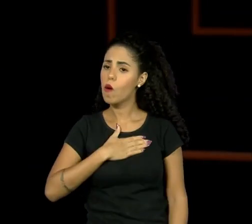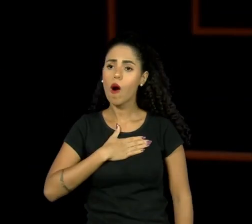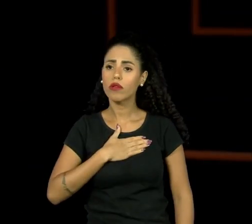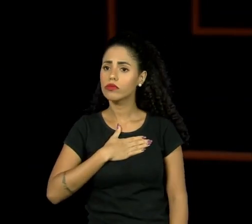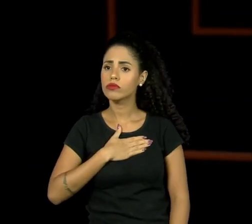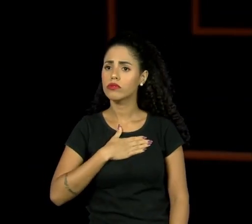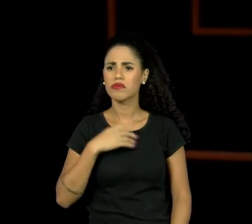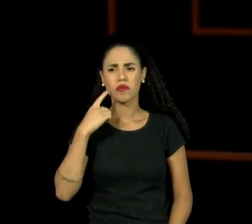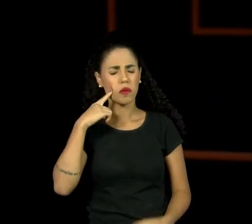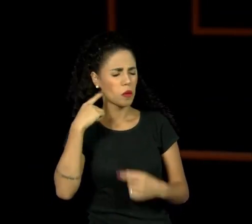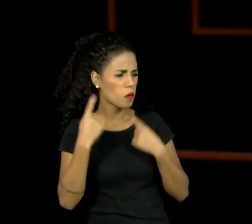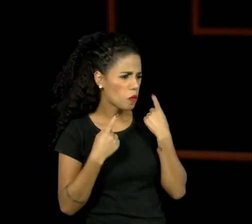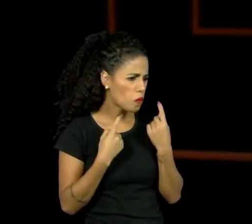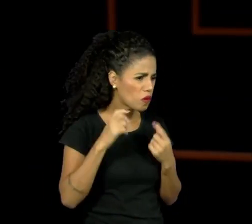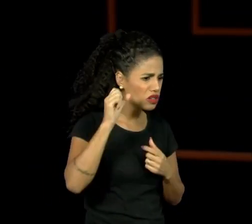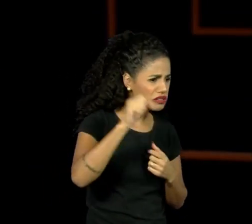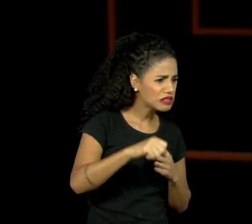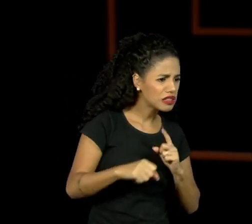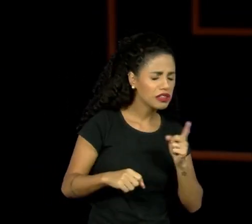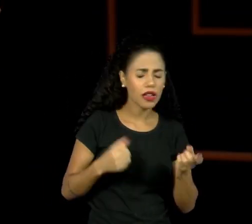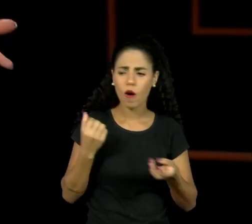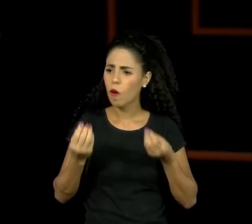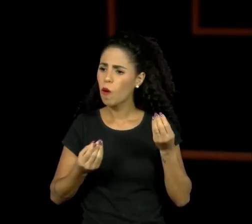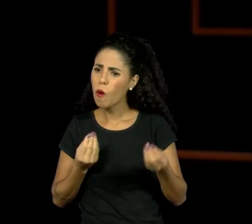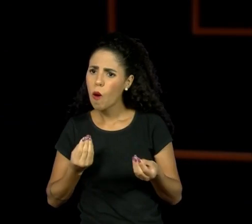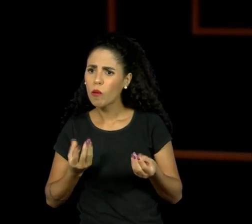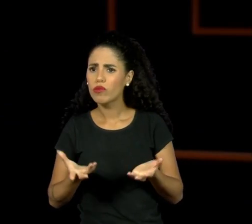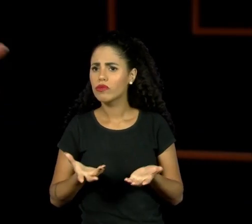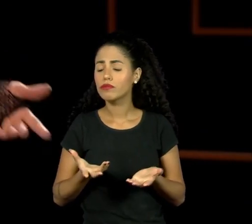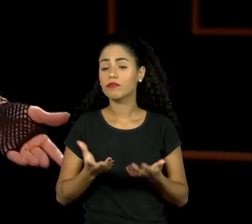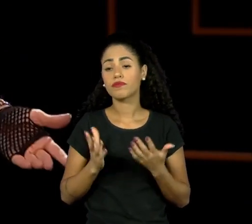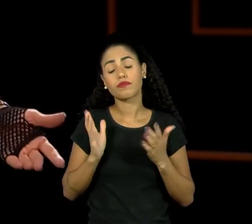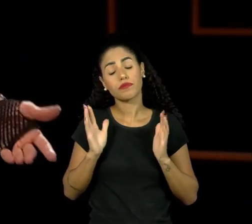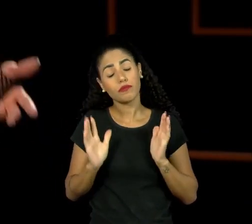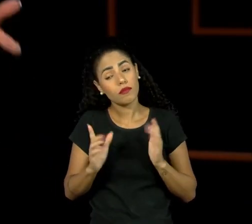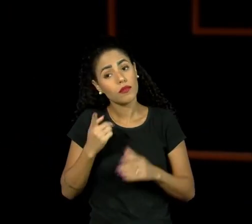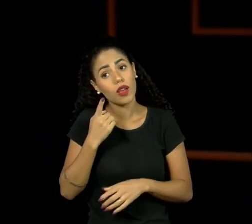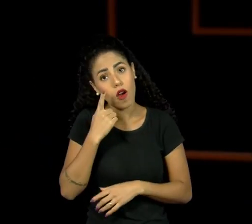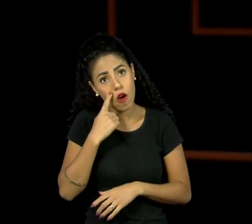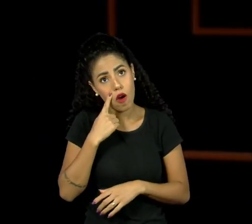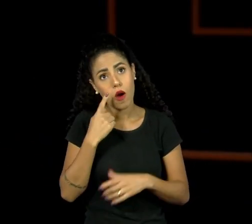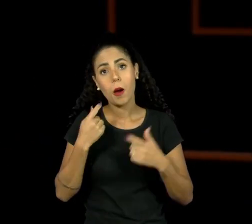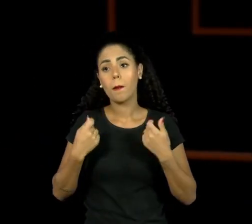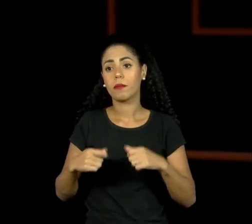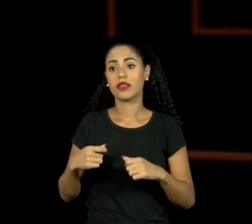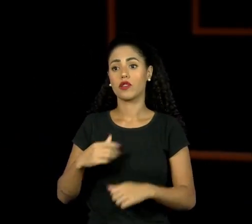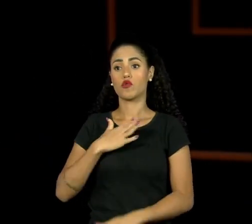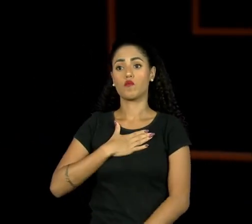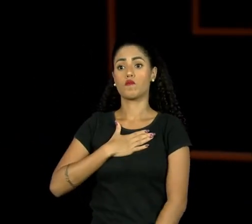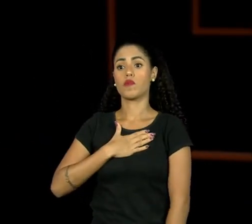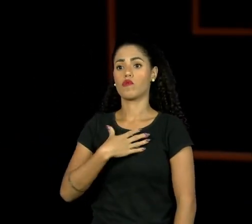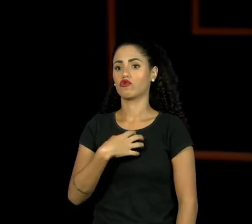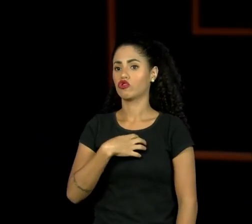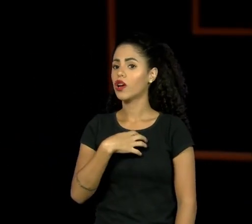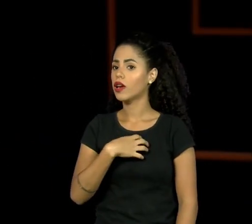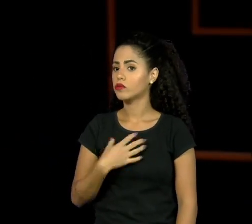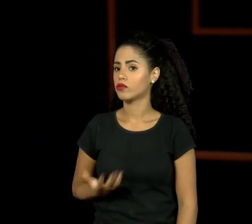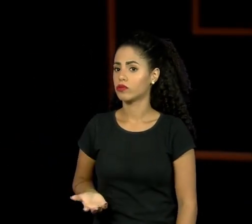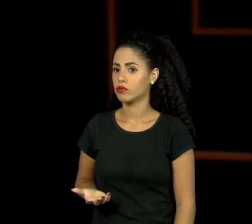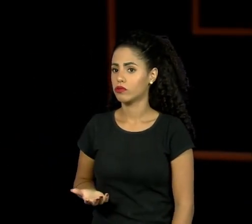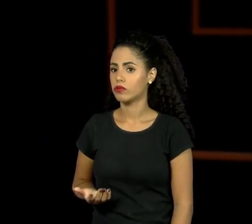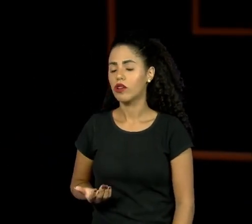aquela loucura, bota, não bota, bota, não bota. Eu falei, gente, não tem jeito, vai ter que ser como eu sou. Eu vou, então, inaugurar